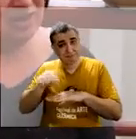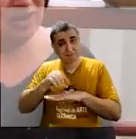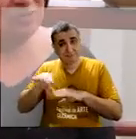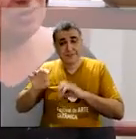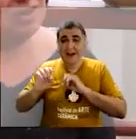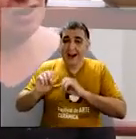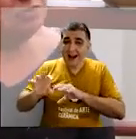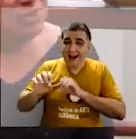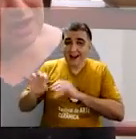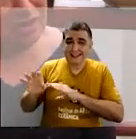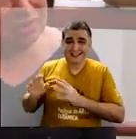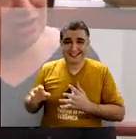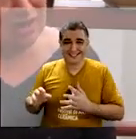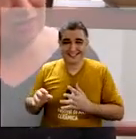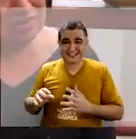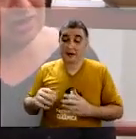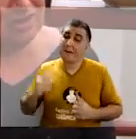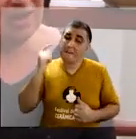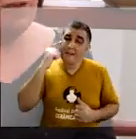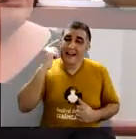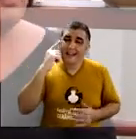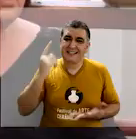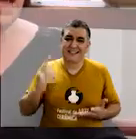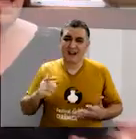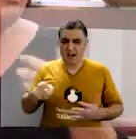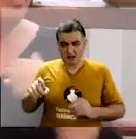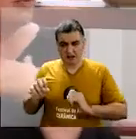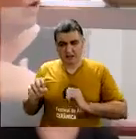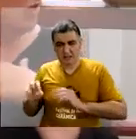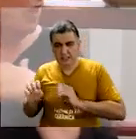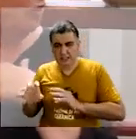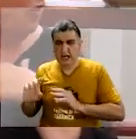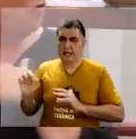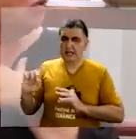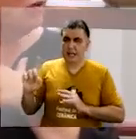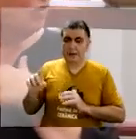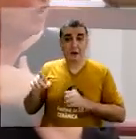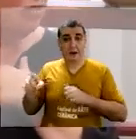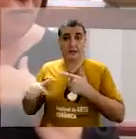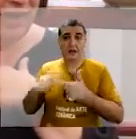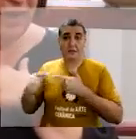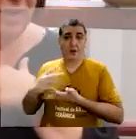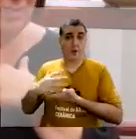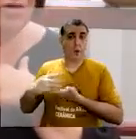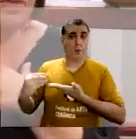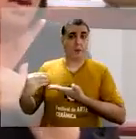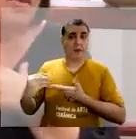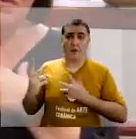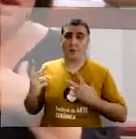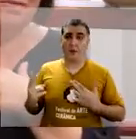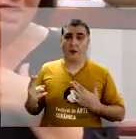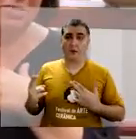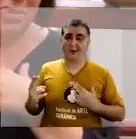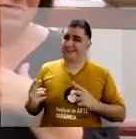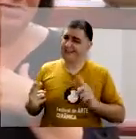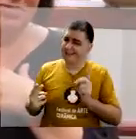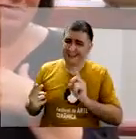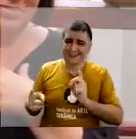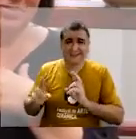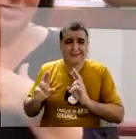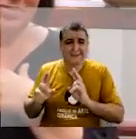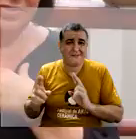ele. Por que não dá-lo? Ele vai fazer um trabalho igual ao meu? Não vai, porque a minha mão é a minha